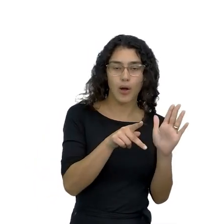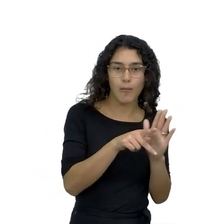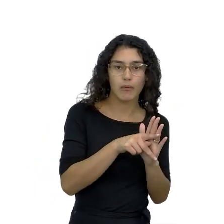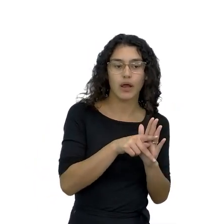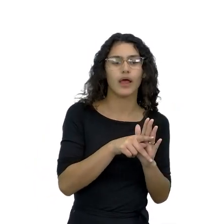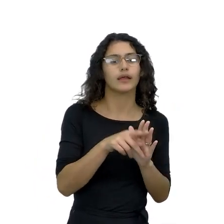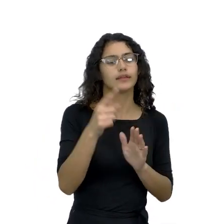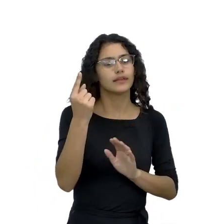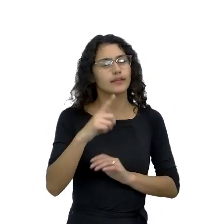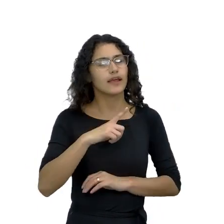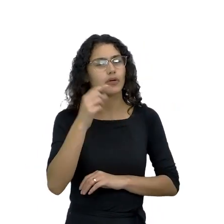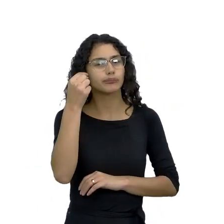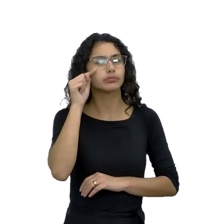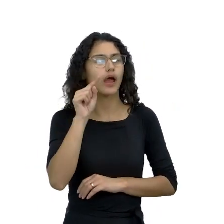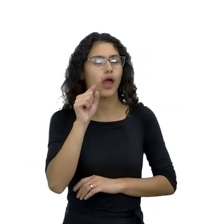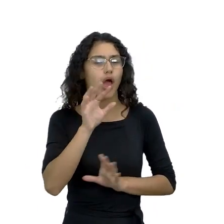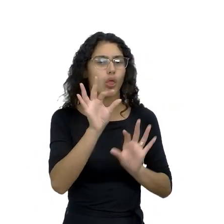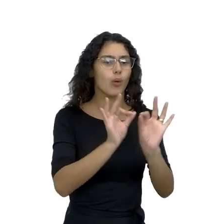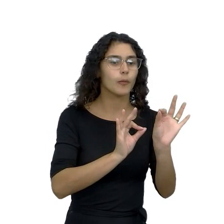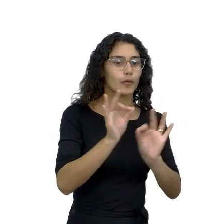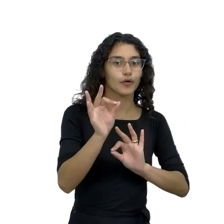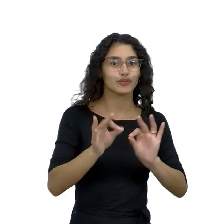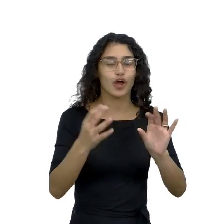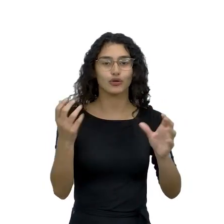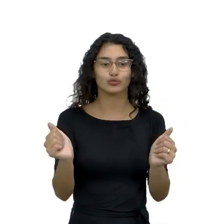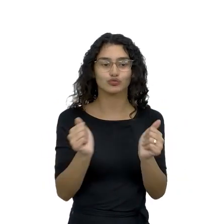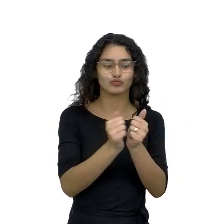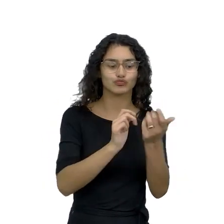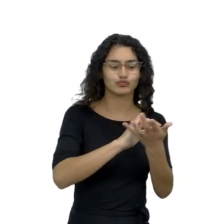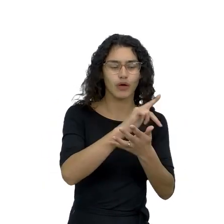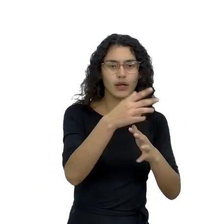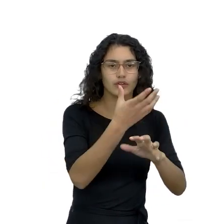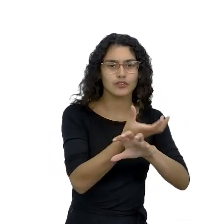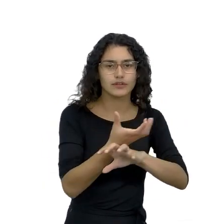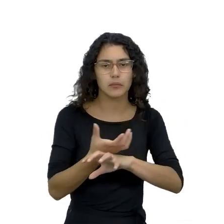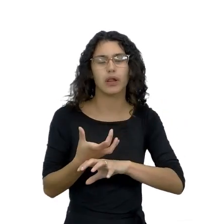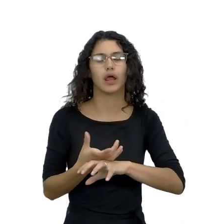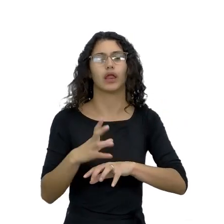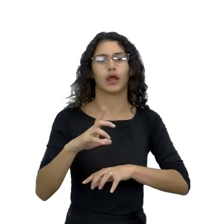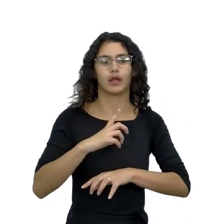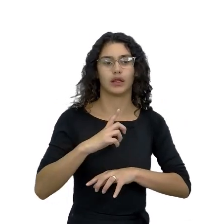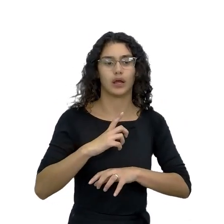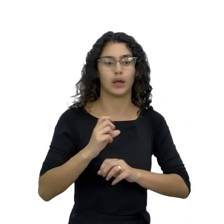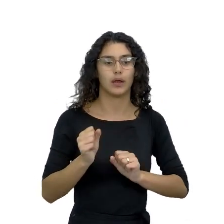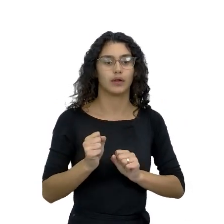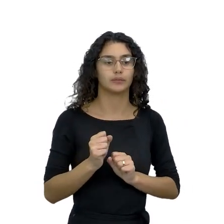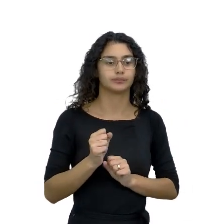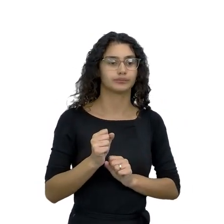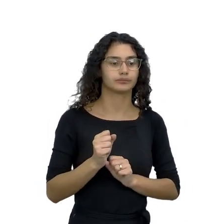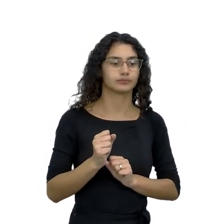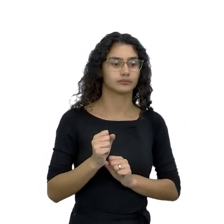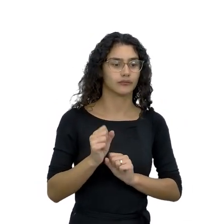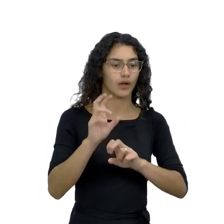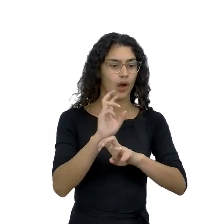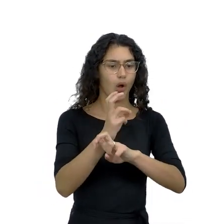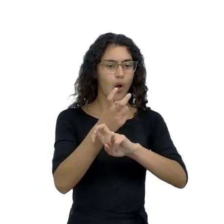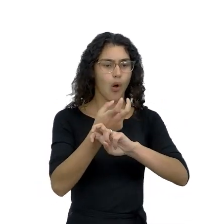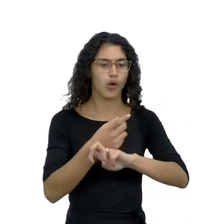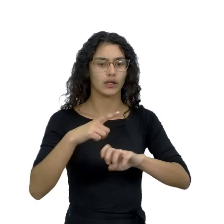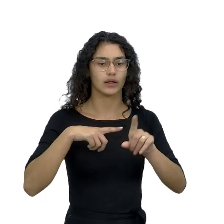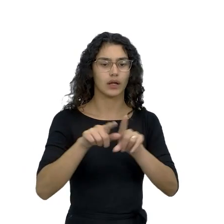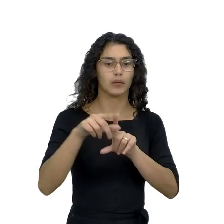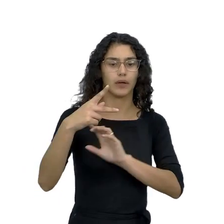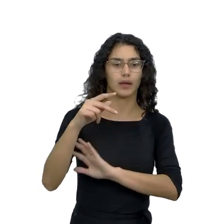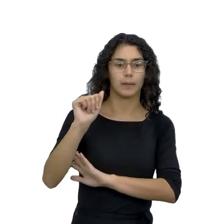que deu uma ideia de um projeto interdisciplinar sobre ossos fósseis e